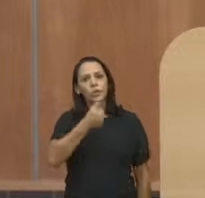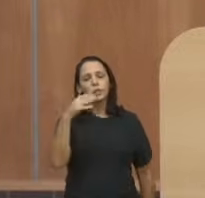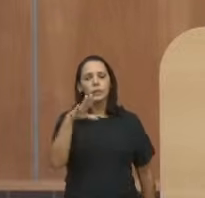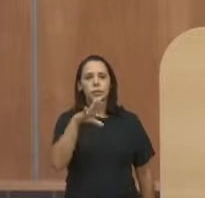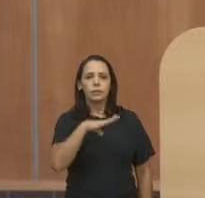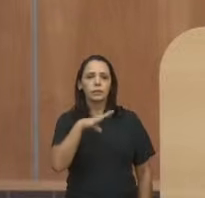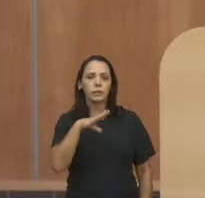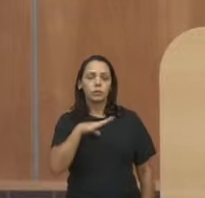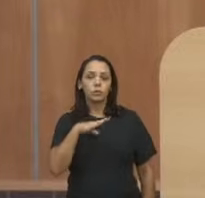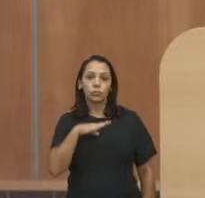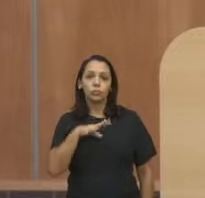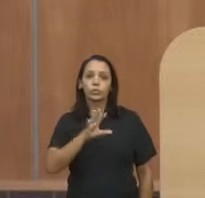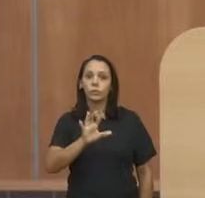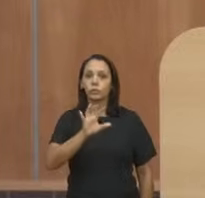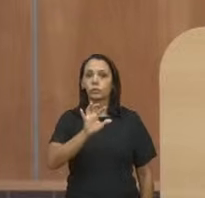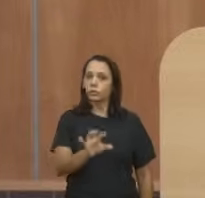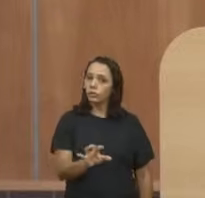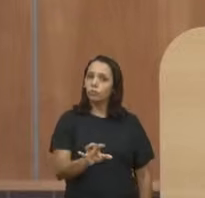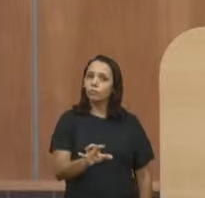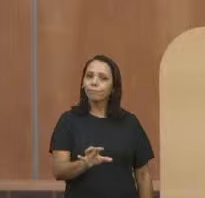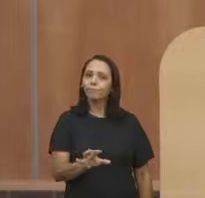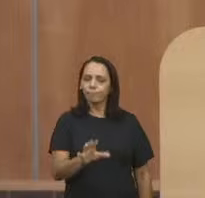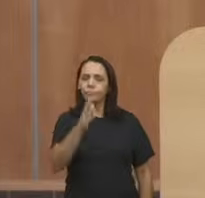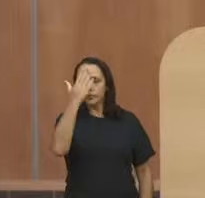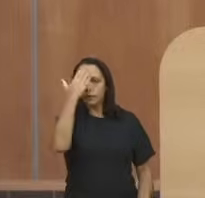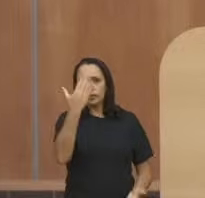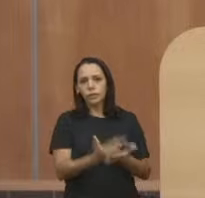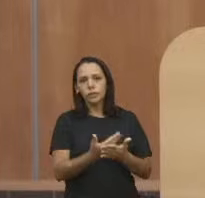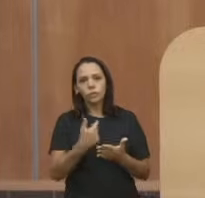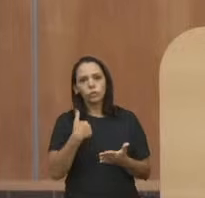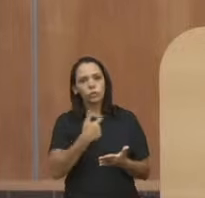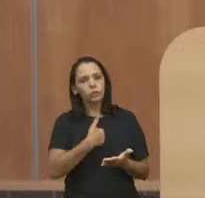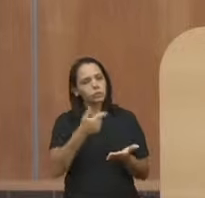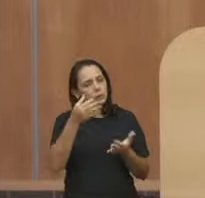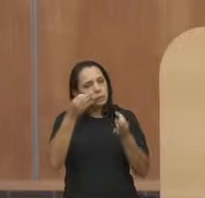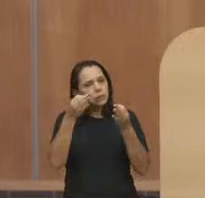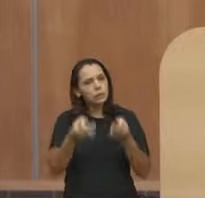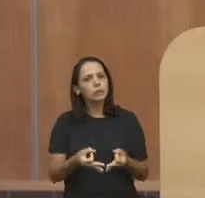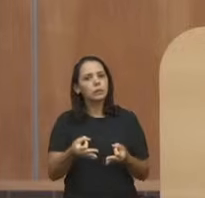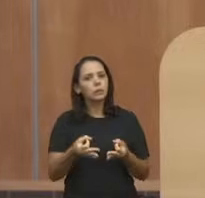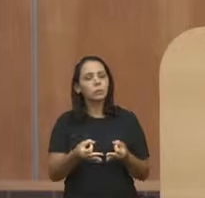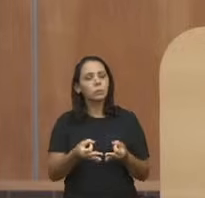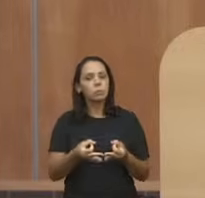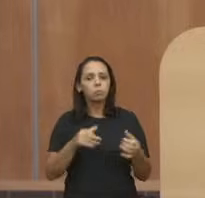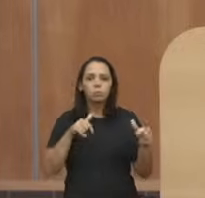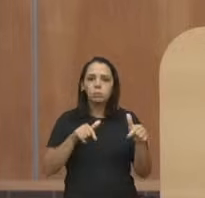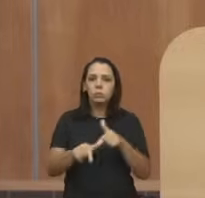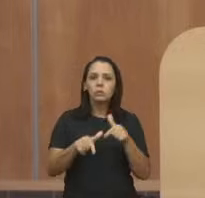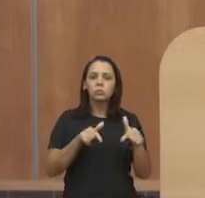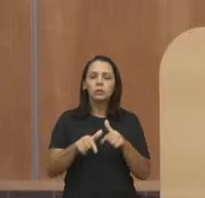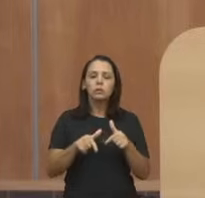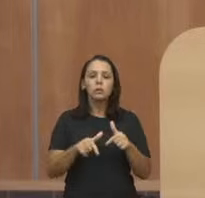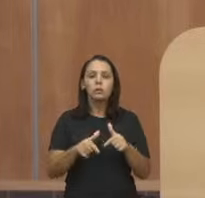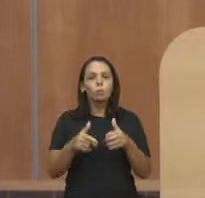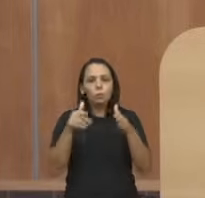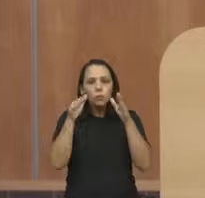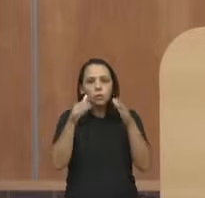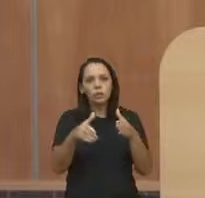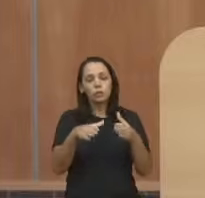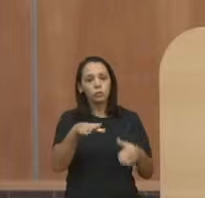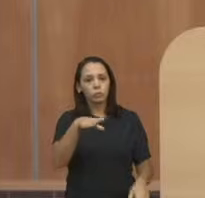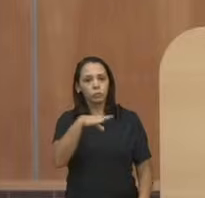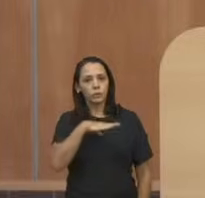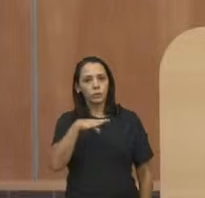acho que é nesse sentido, e eu tenho certeza que nós estamos no caminho certo, trabalhando para uma cidade que tenha